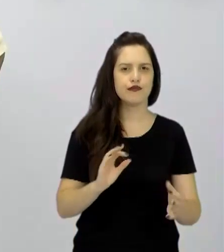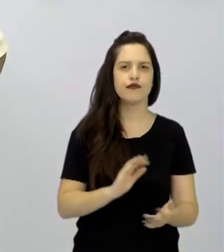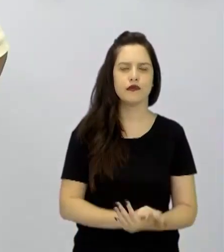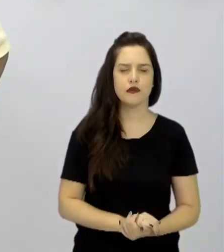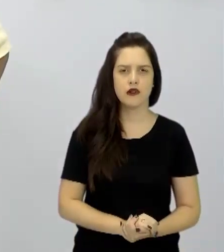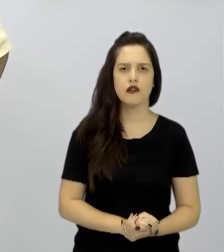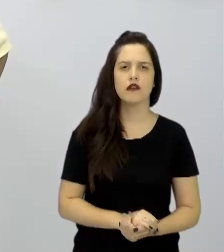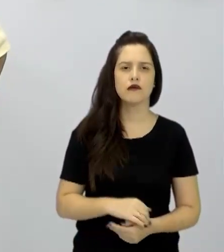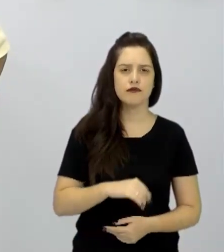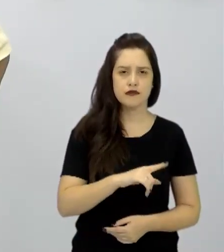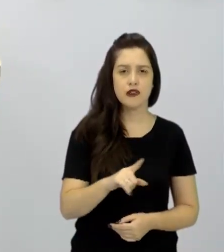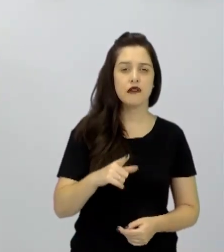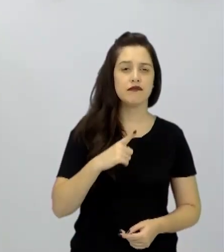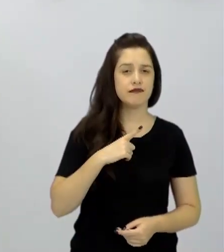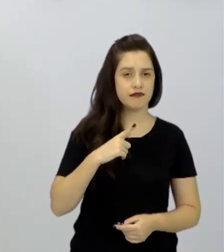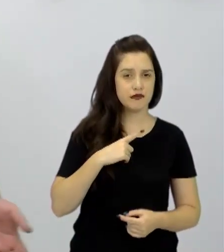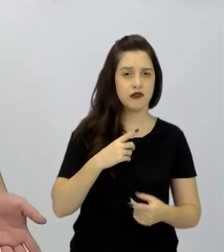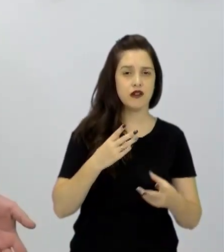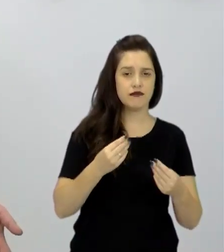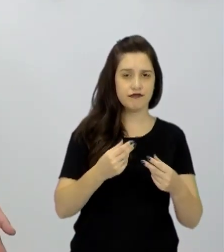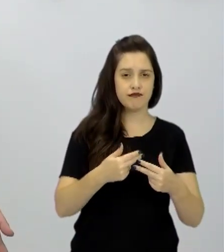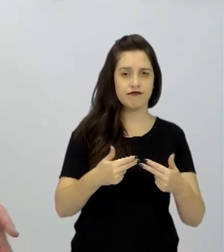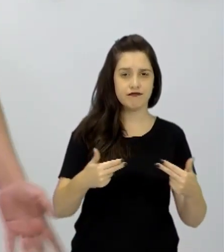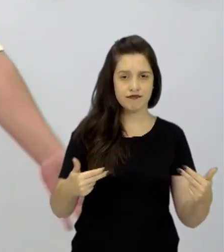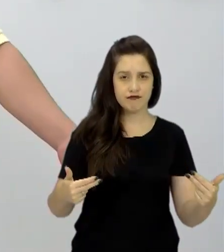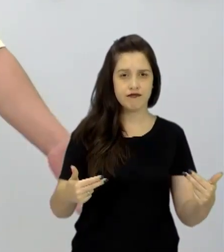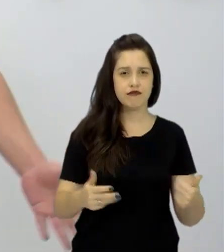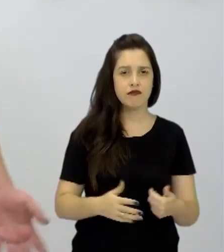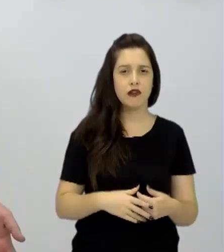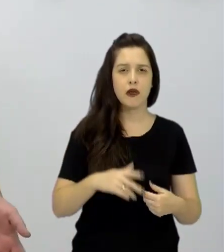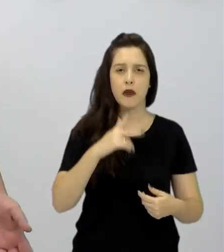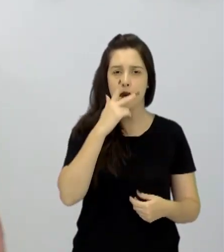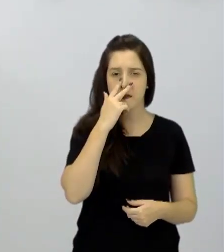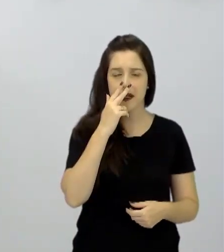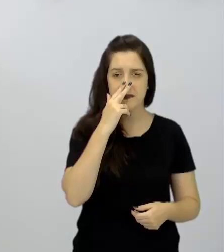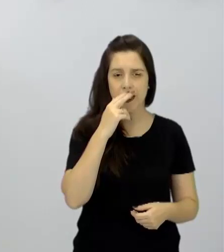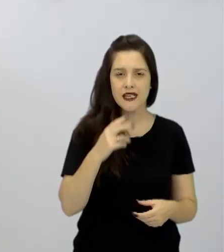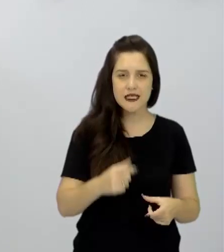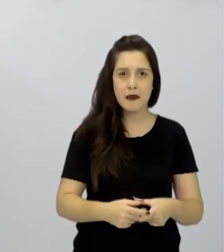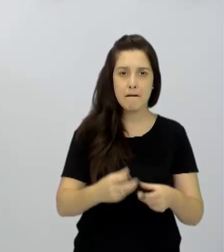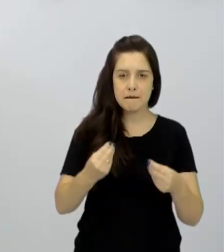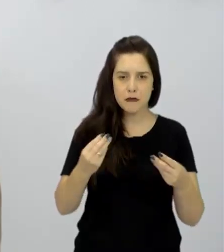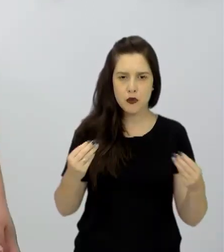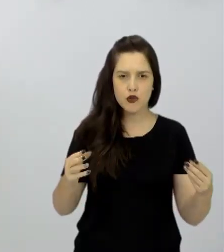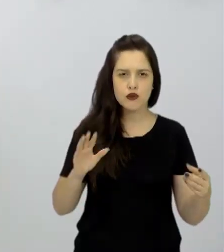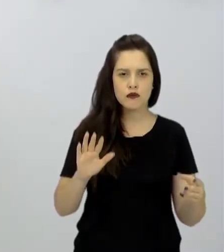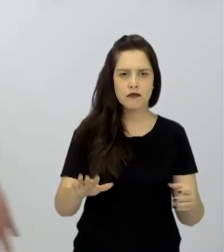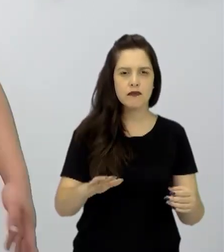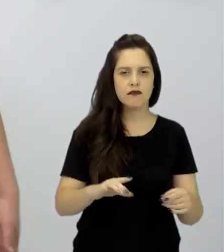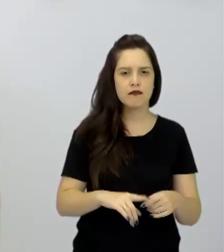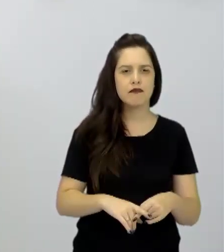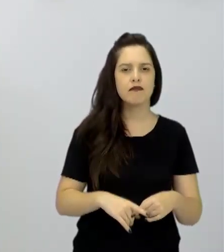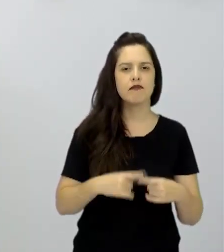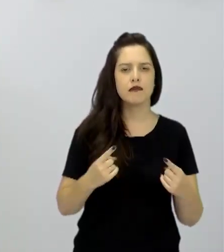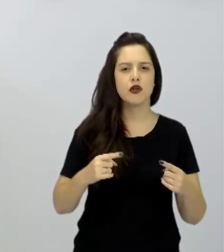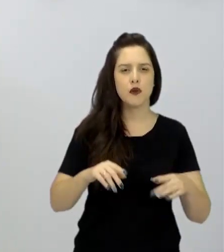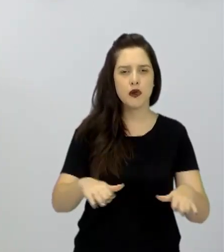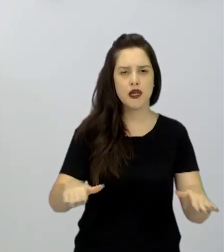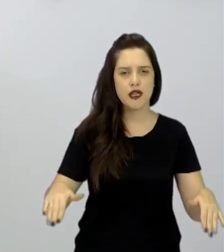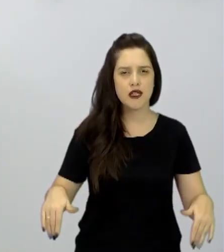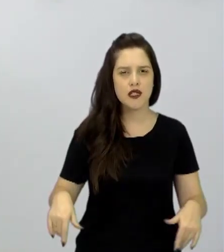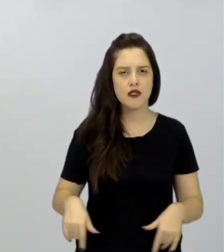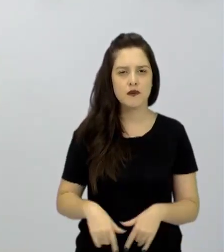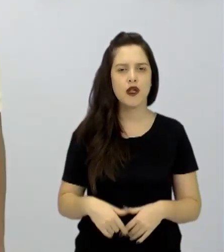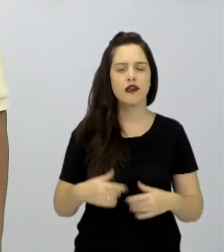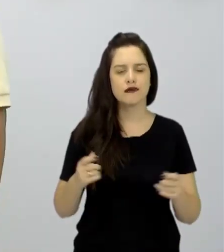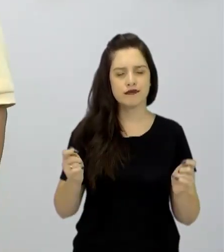mas já é bastante. 1 quilômetro quadrado pode parecer bastante, mas cada um ocupa um espacinho lá